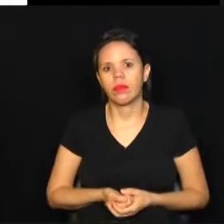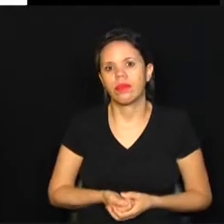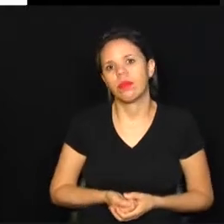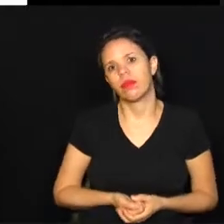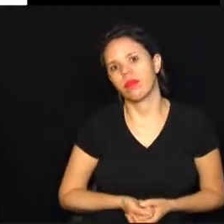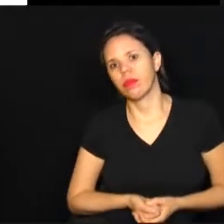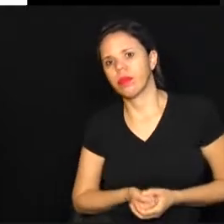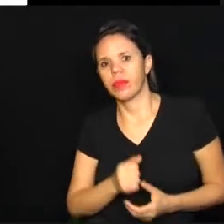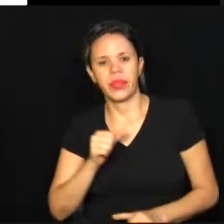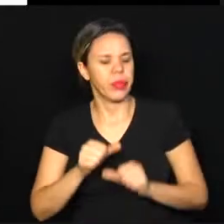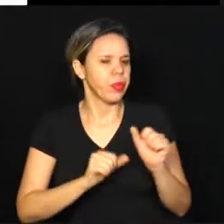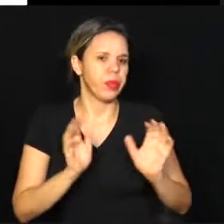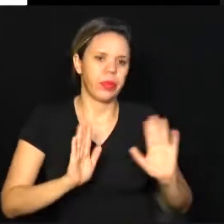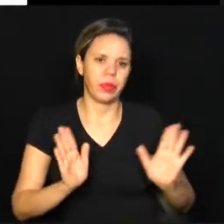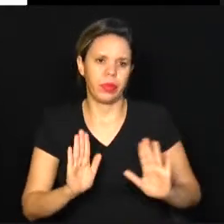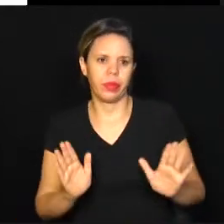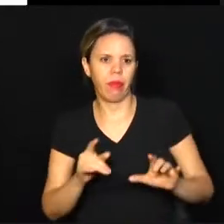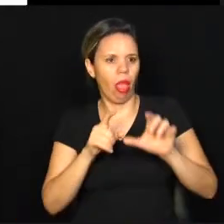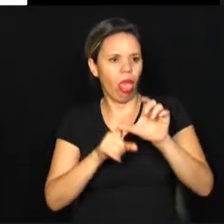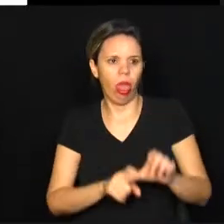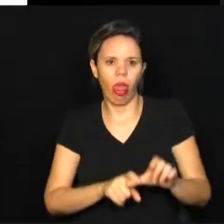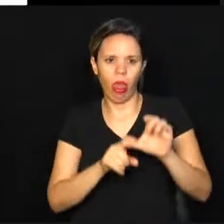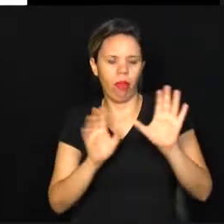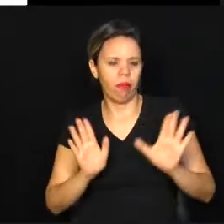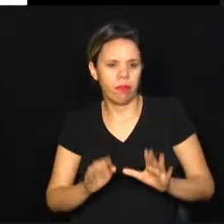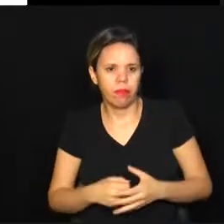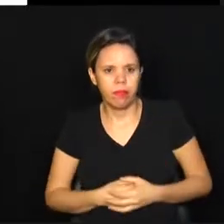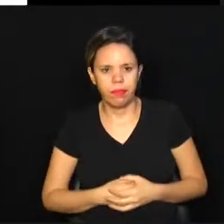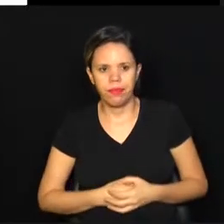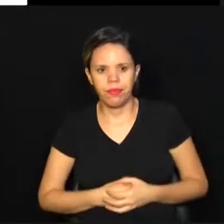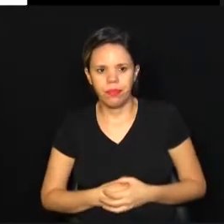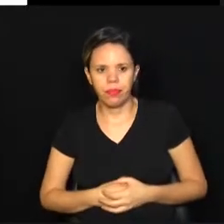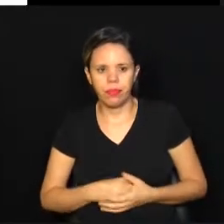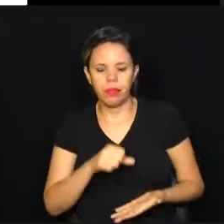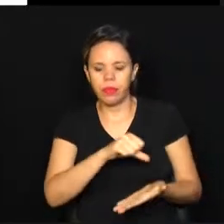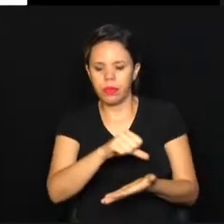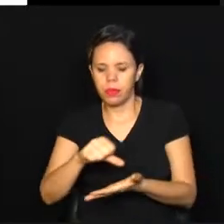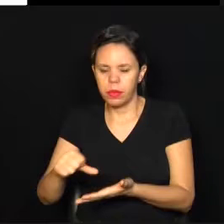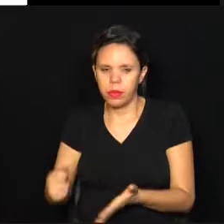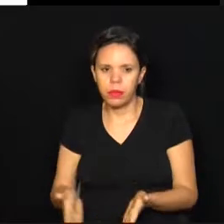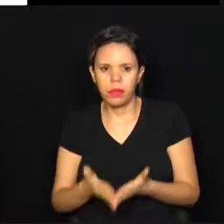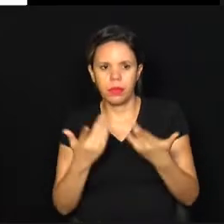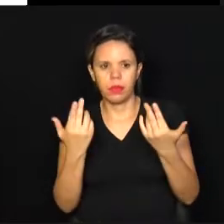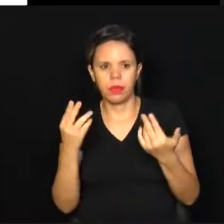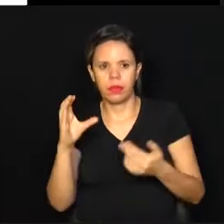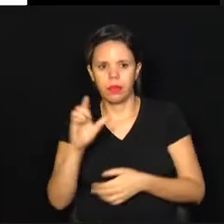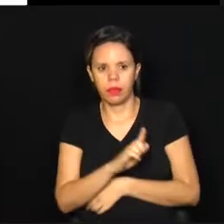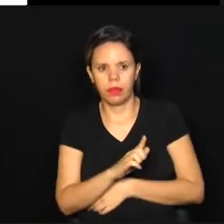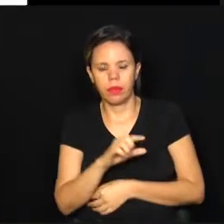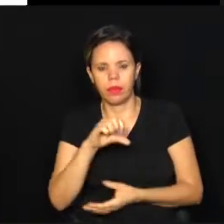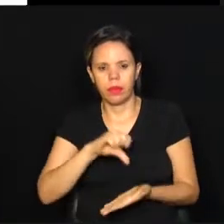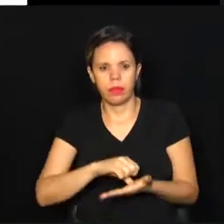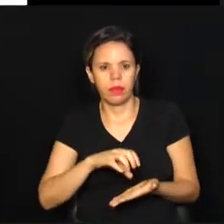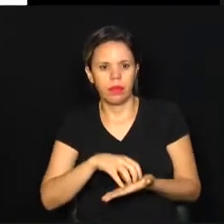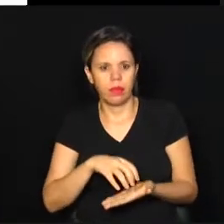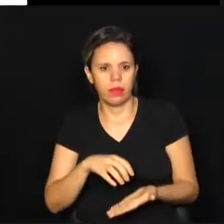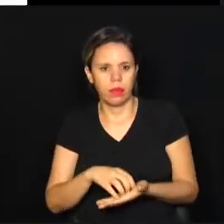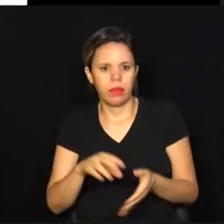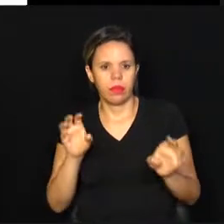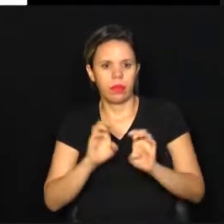não torne essa dependência, né, das regiões mais periféricas, como Campo Grande, ao centro, uma coisa